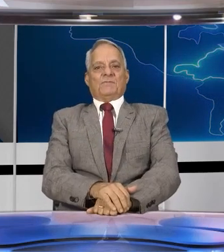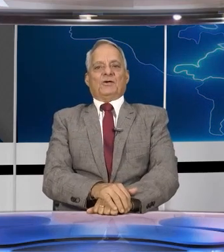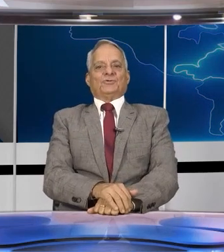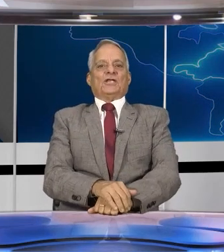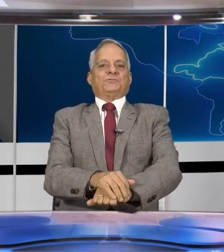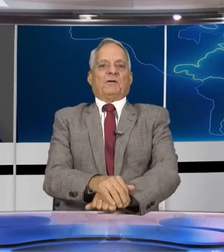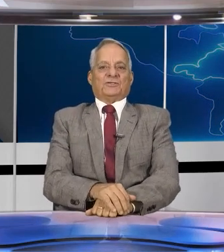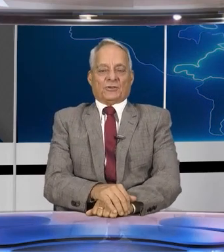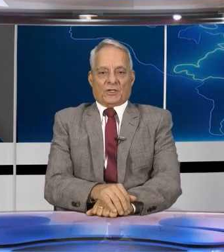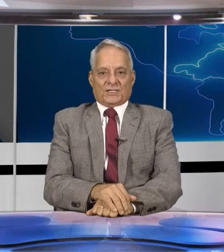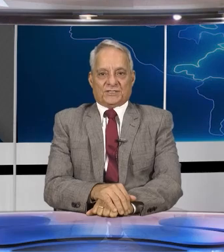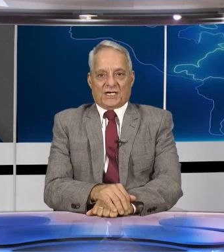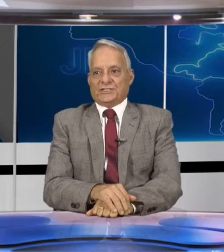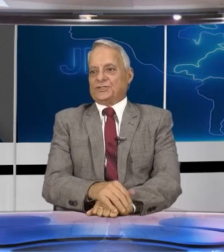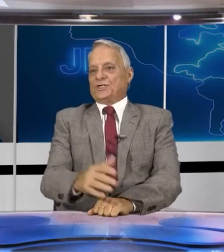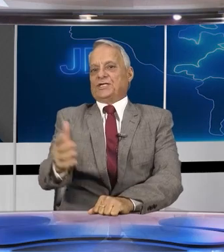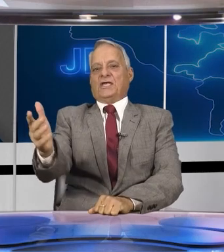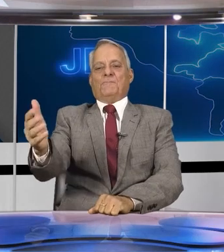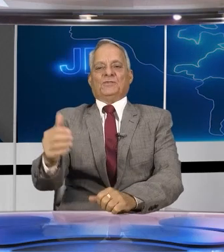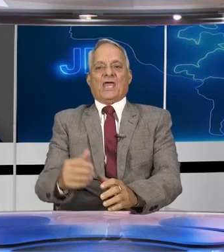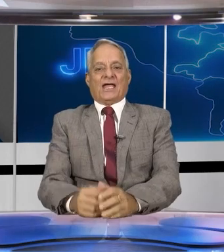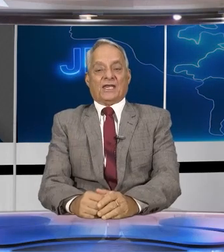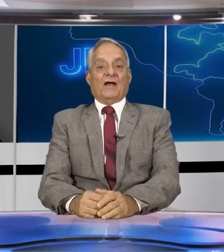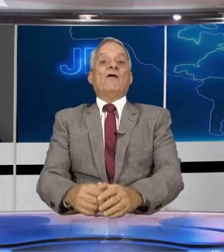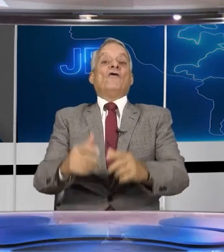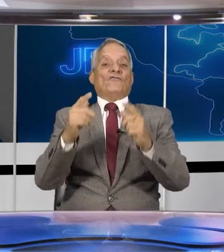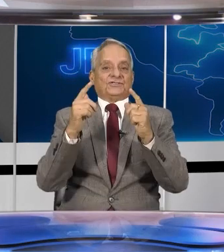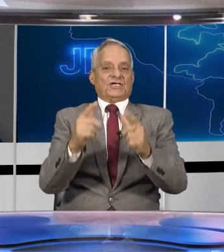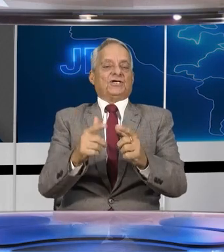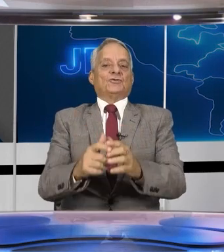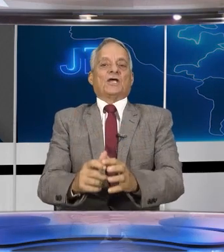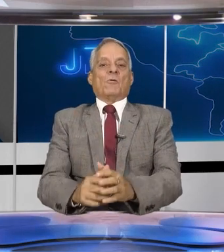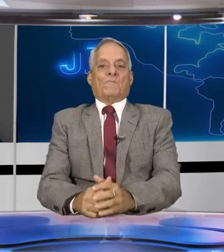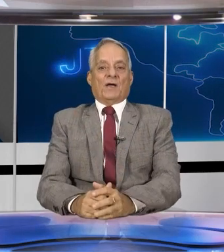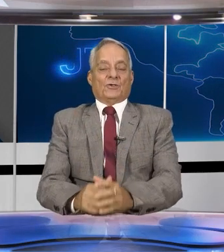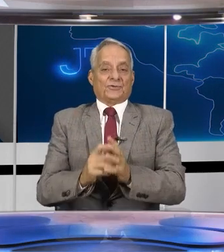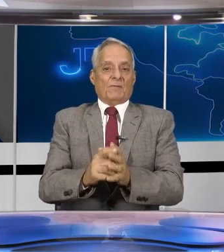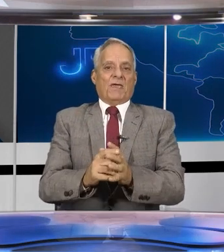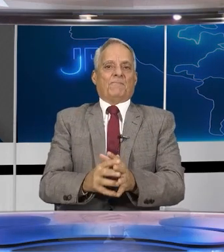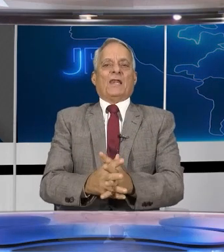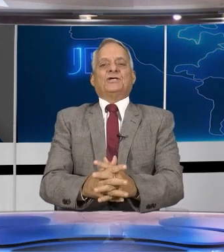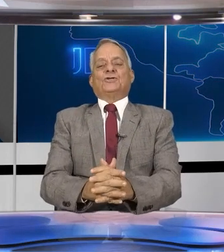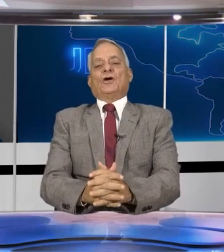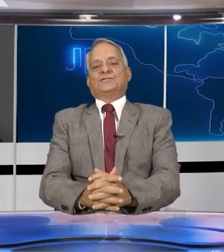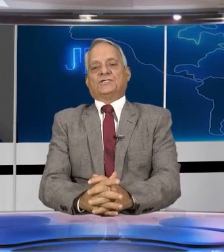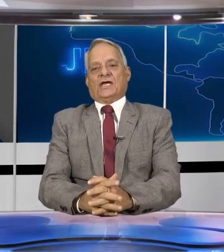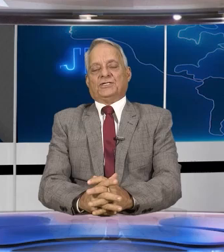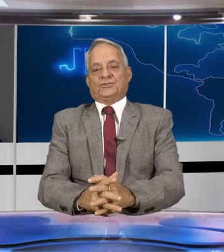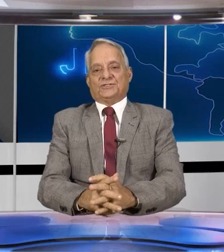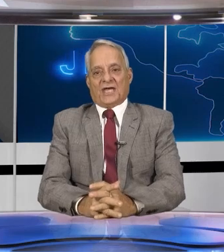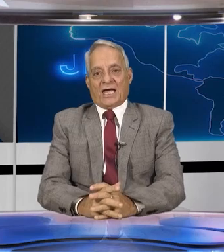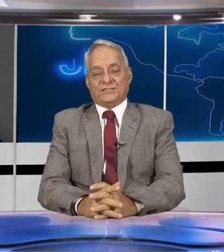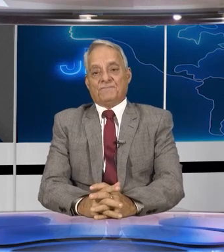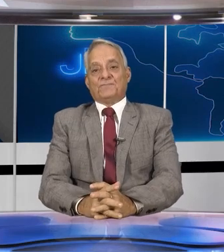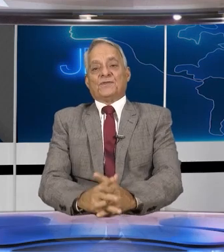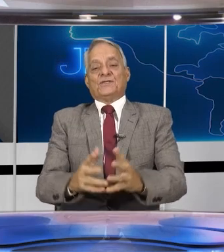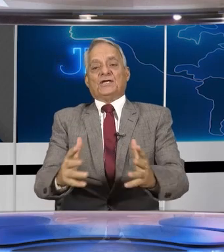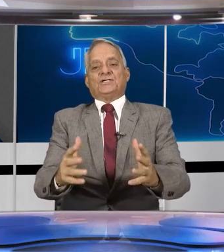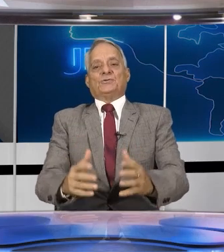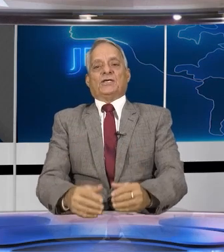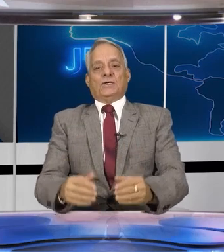Agradecendo a você, amigo telespectador e assinante, nossa equipe técnica, vocês que nos acompanham também pelas nossas redes